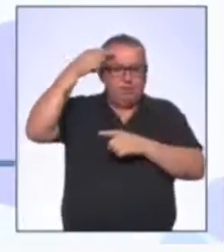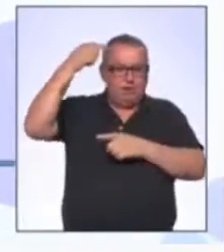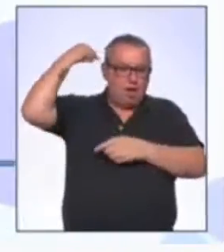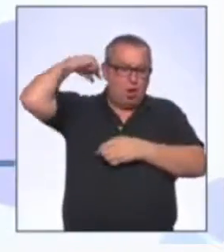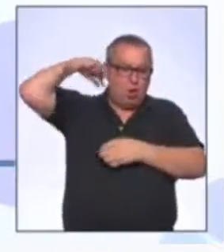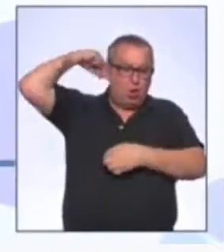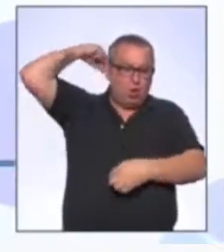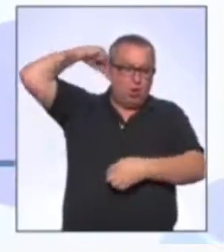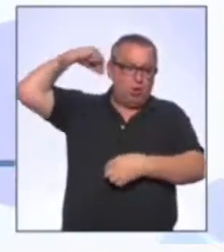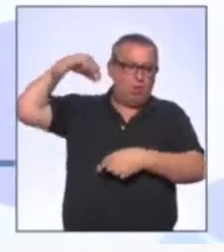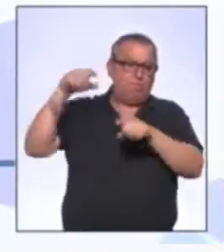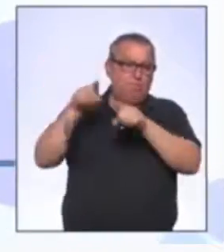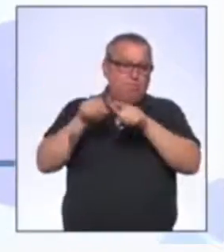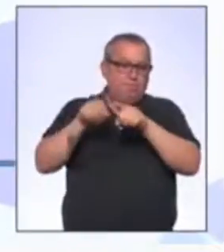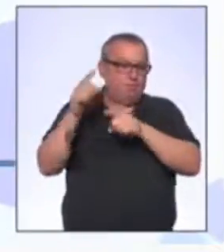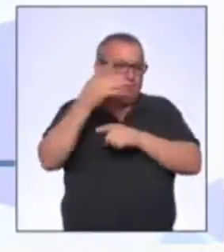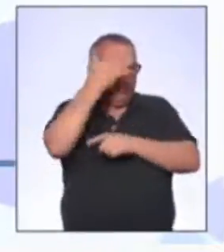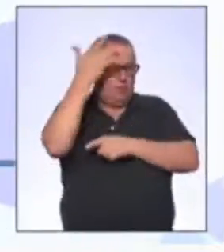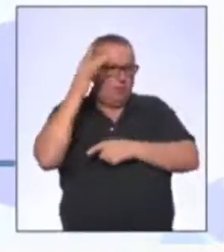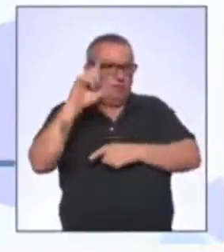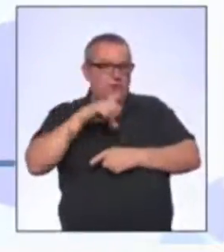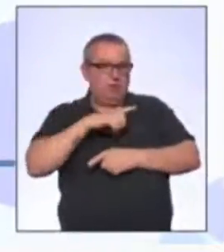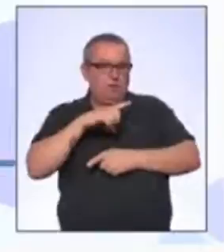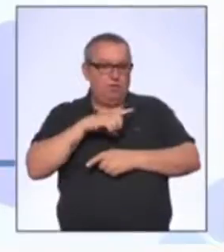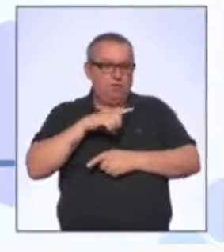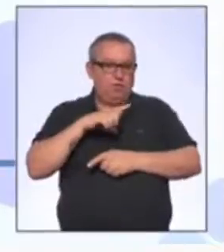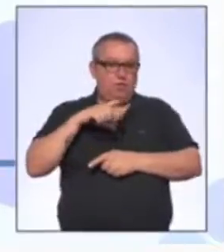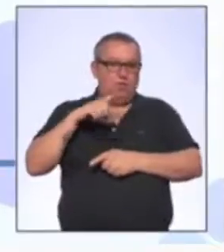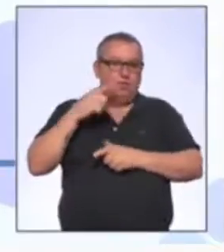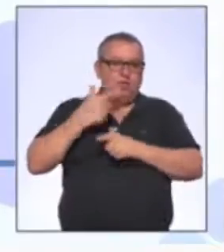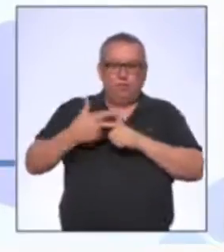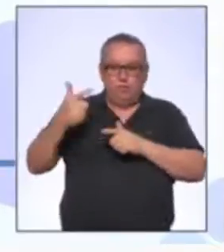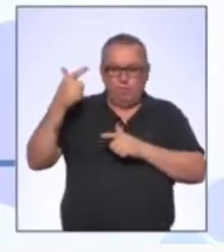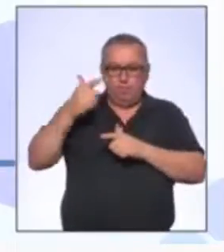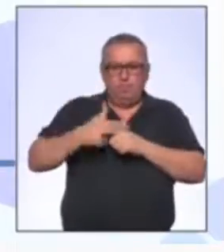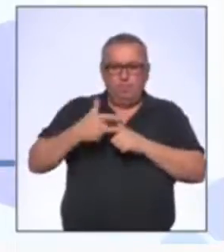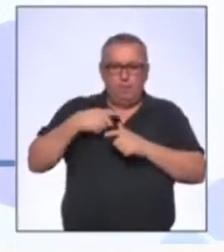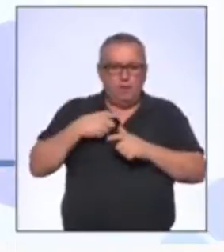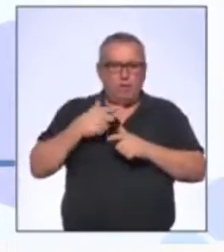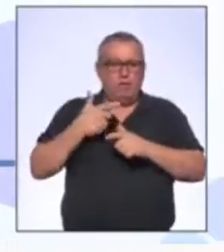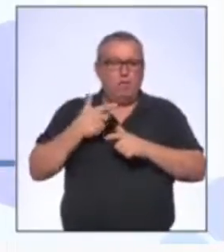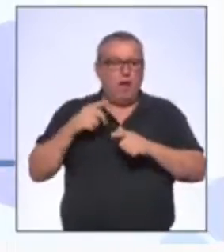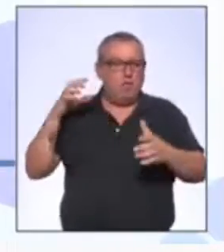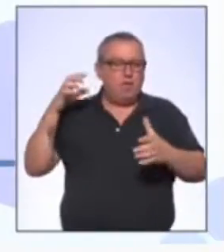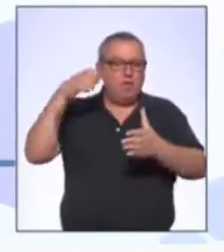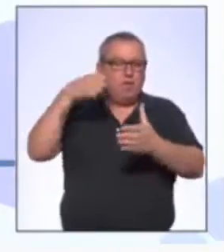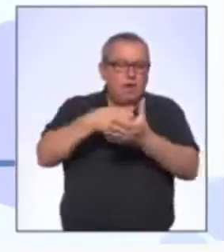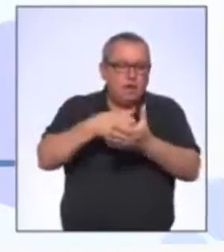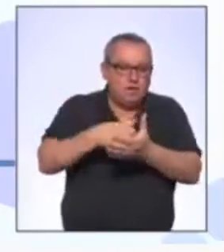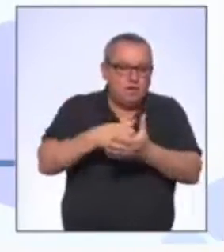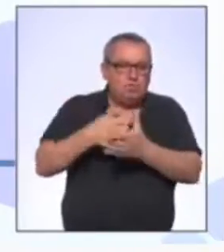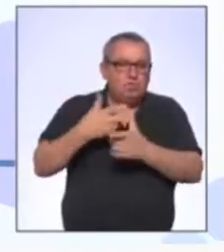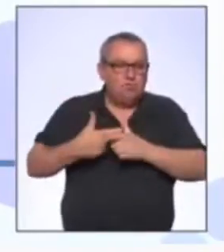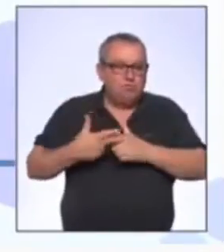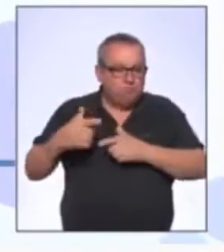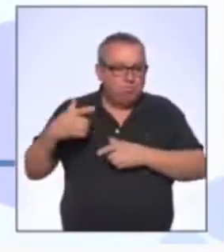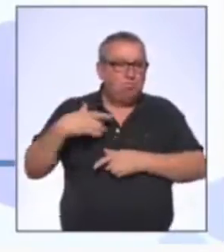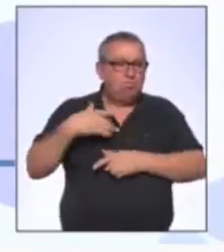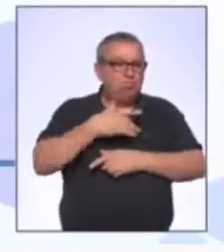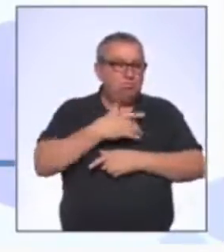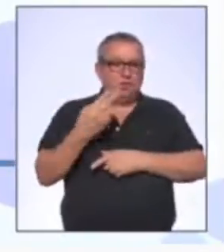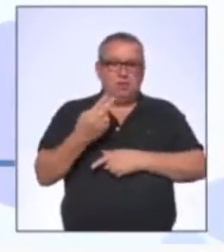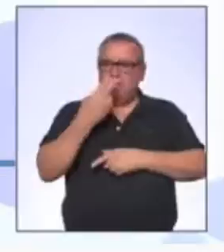espinha e aí pessoas que tinham o que sofreu algum tipo de trauma de acidentes eles ficavam